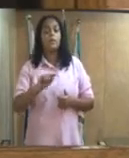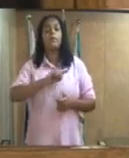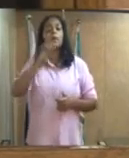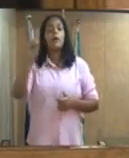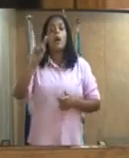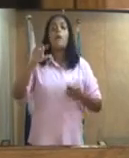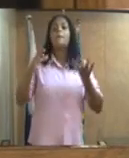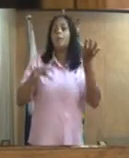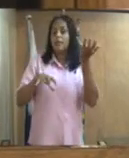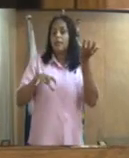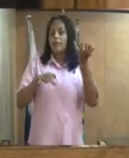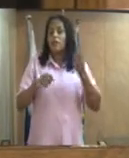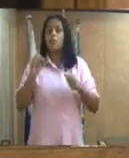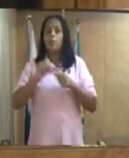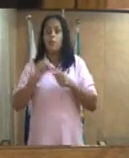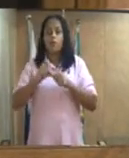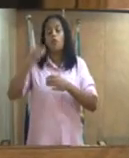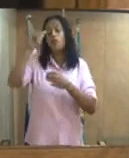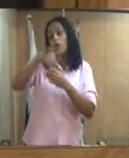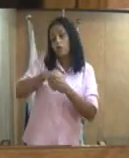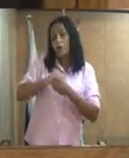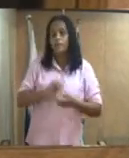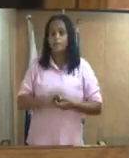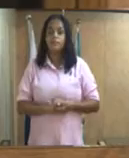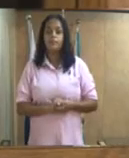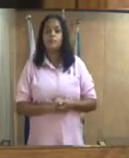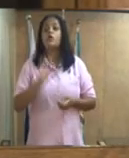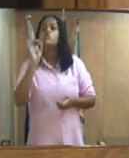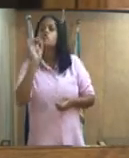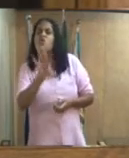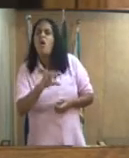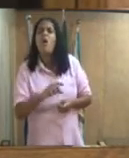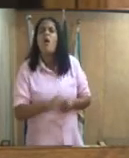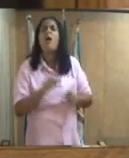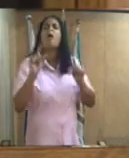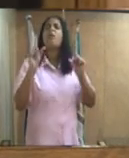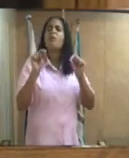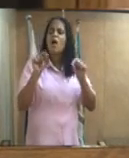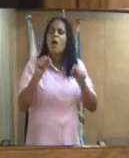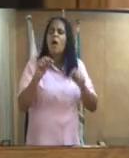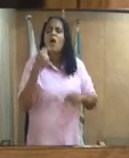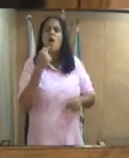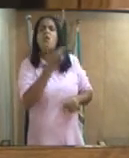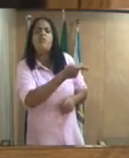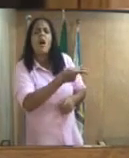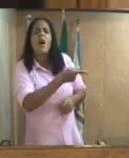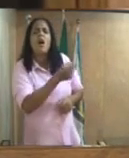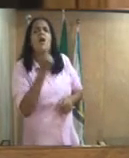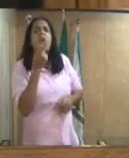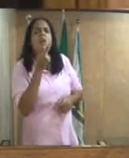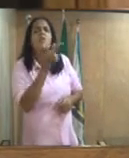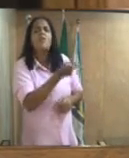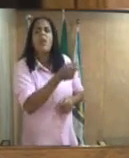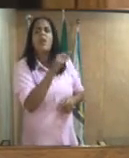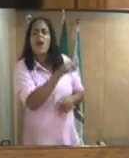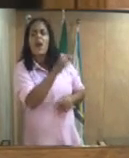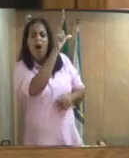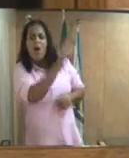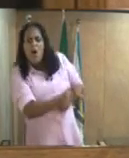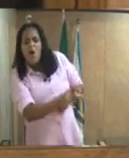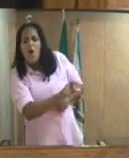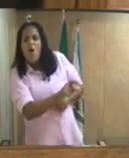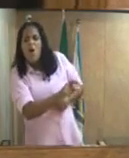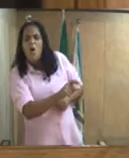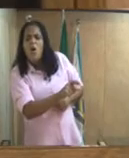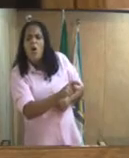votar. Só que diz que o senhor, quando o senhor leu, o senhor